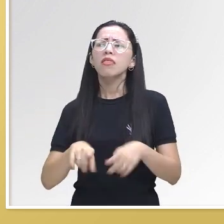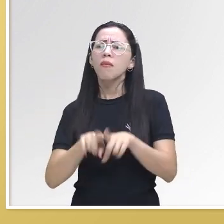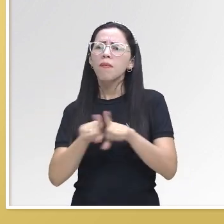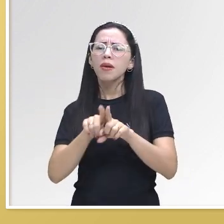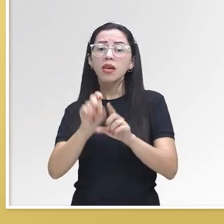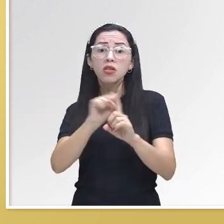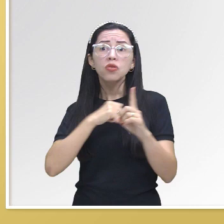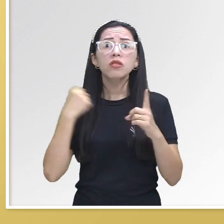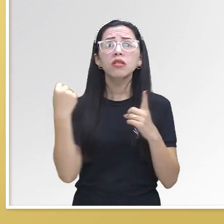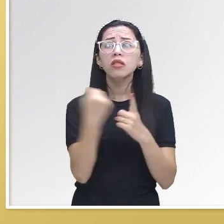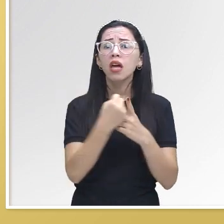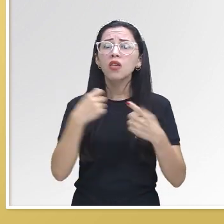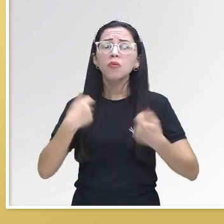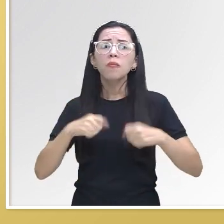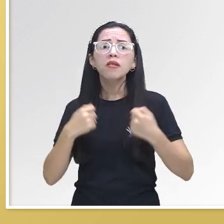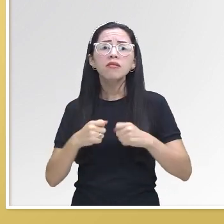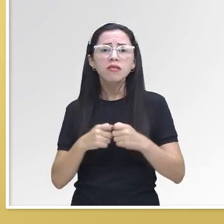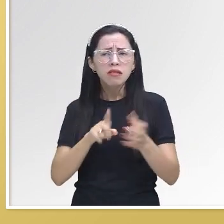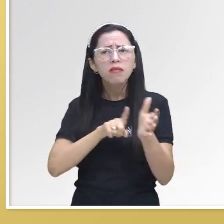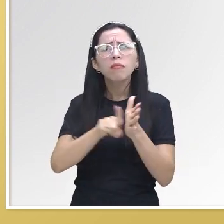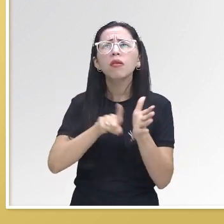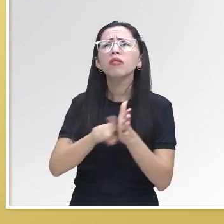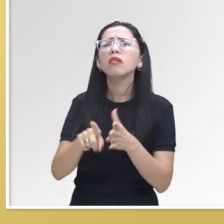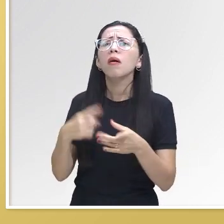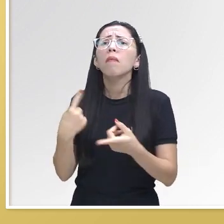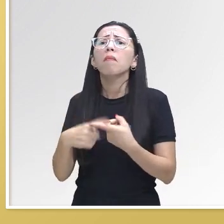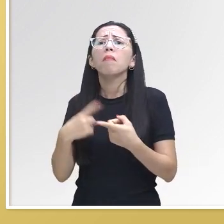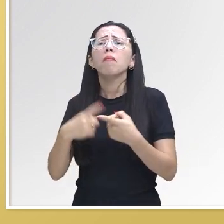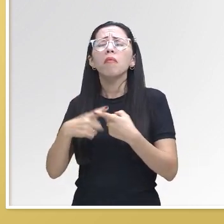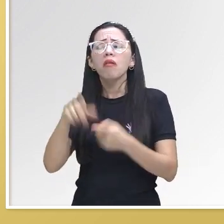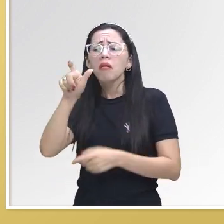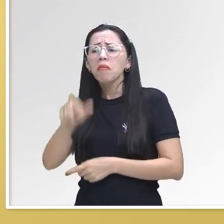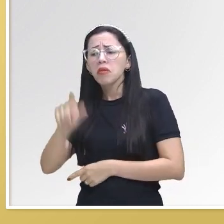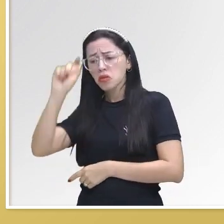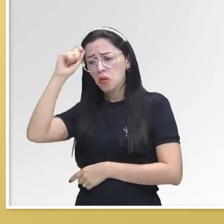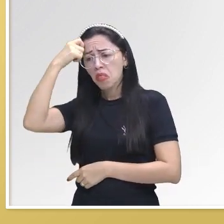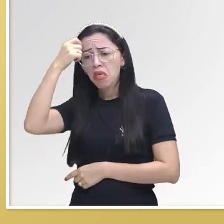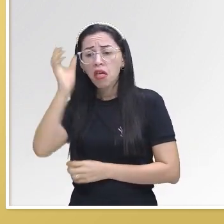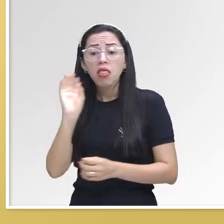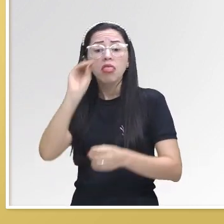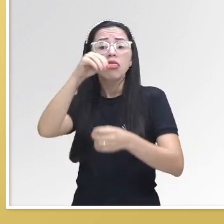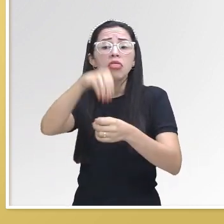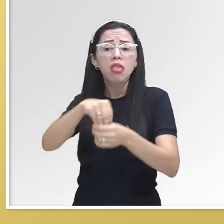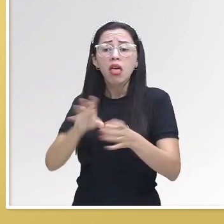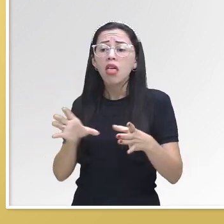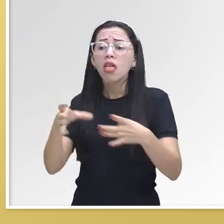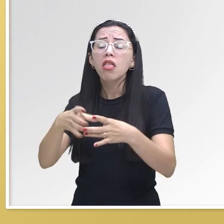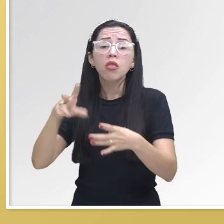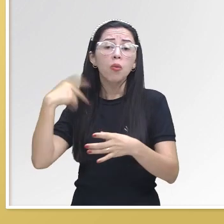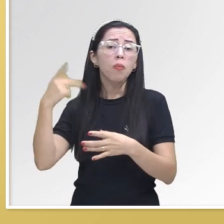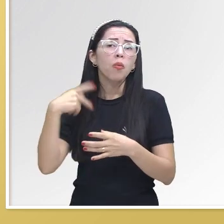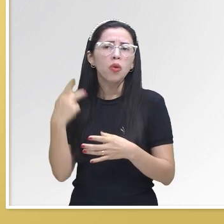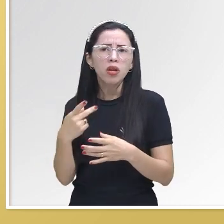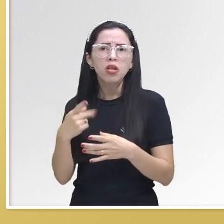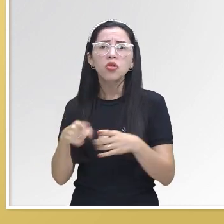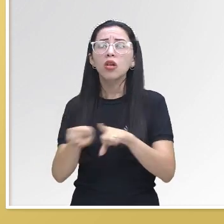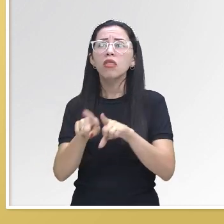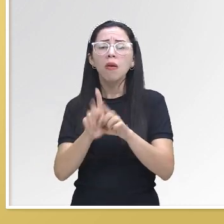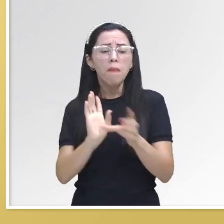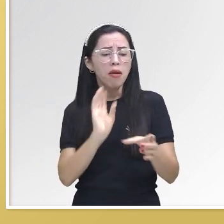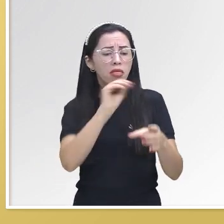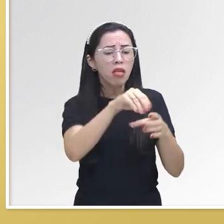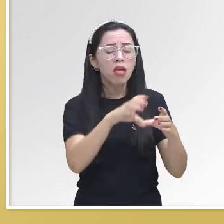por que não temos negro na política? Por que não temos negros no judiciário? Por que não temos negros